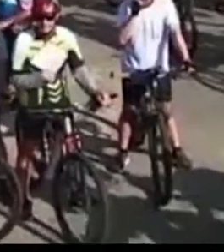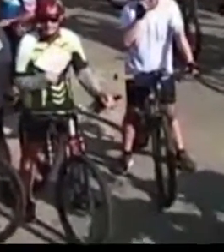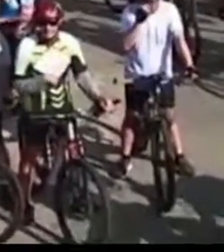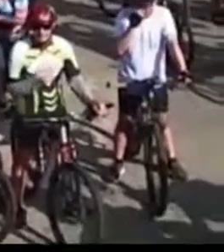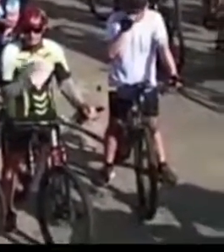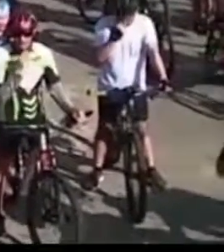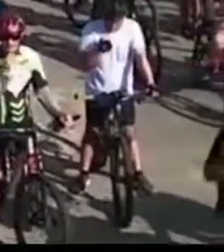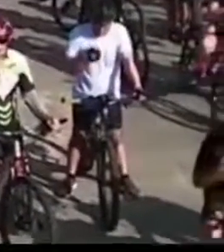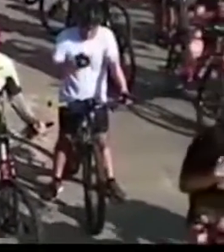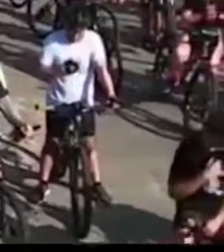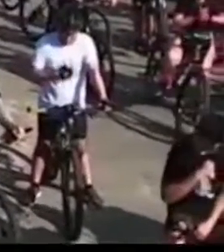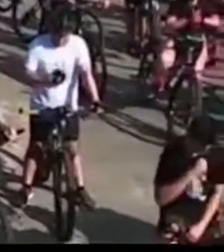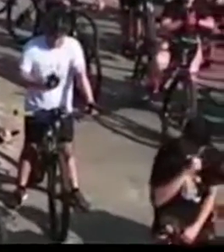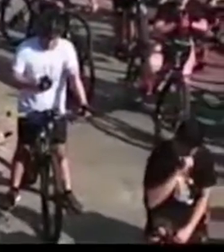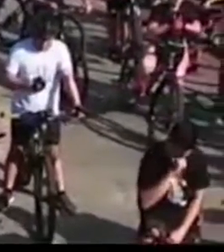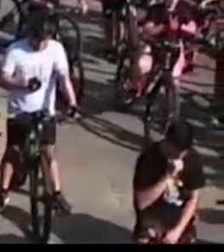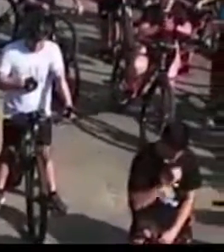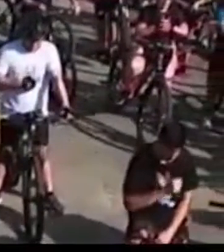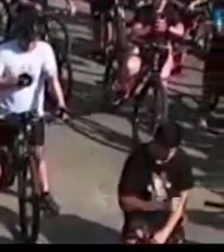Espírito